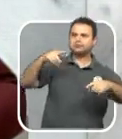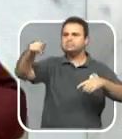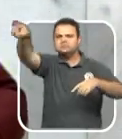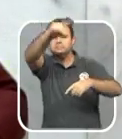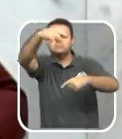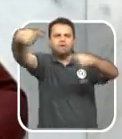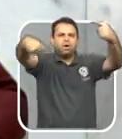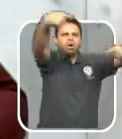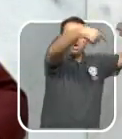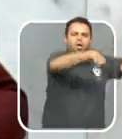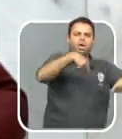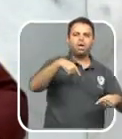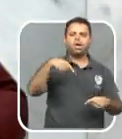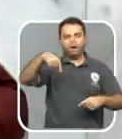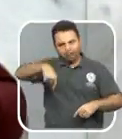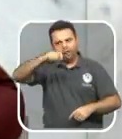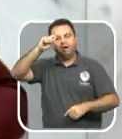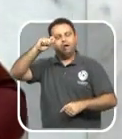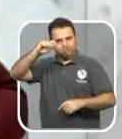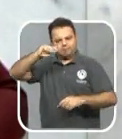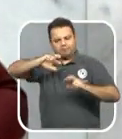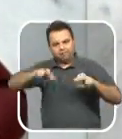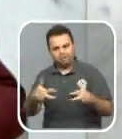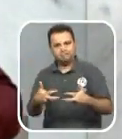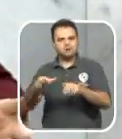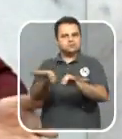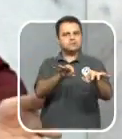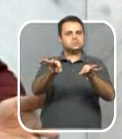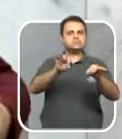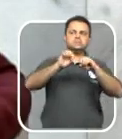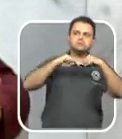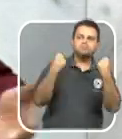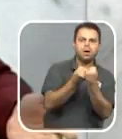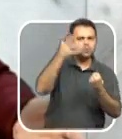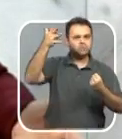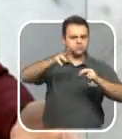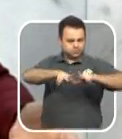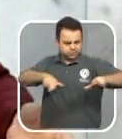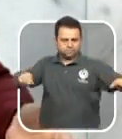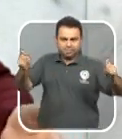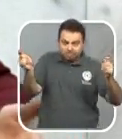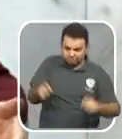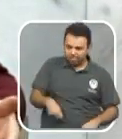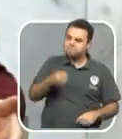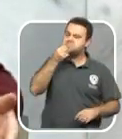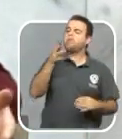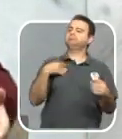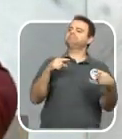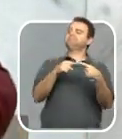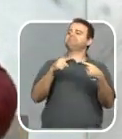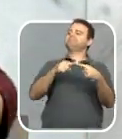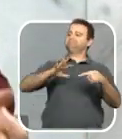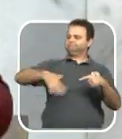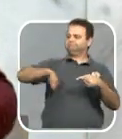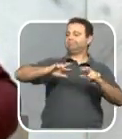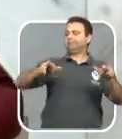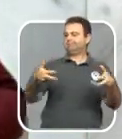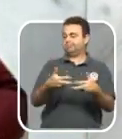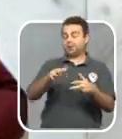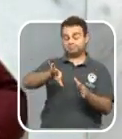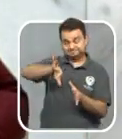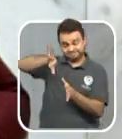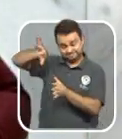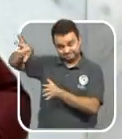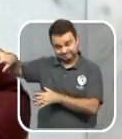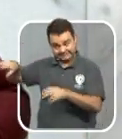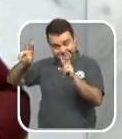aí em discussão e trazer, aproximar a população, e aqui a Câmara é um espaço para isso, né, para esses debates. Bom, e voltando